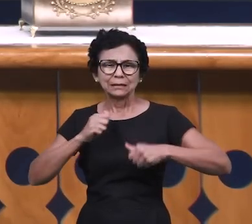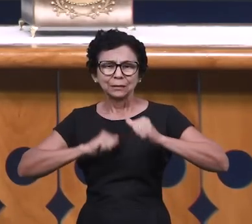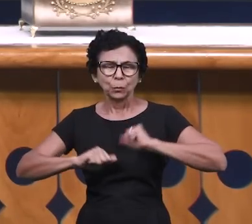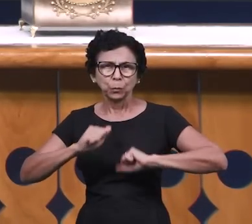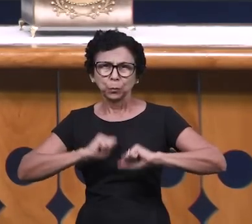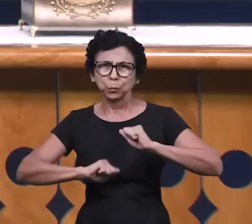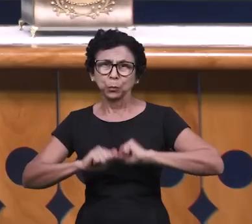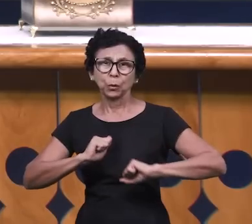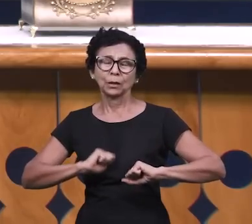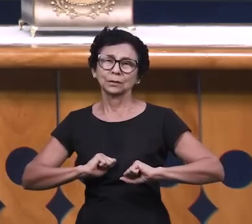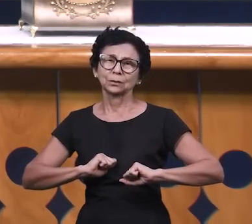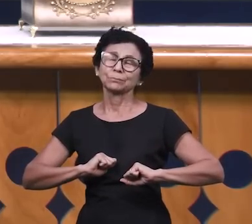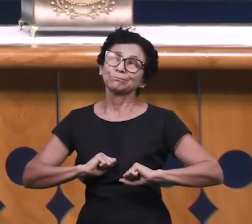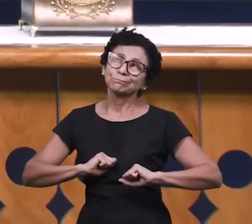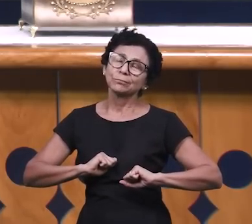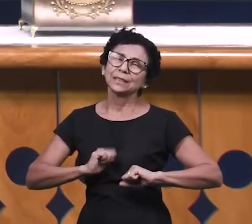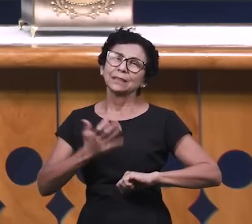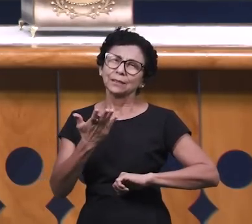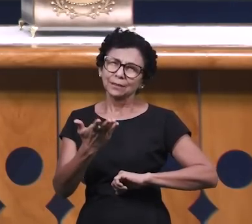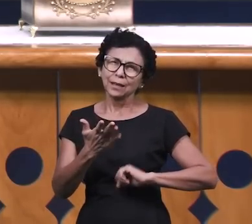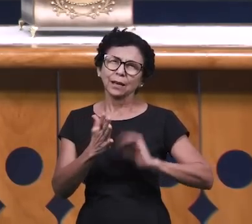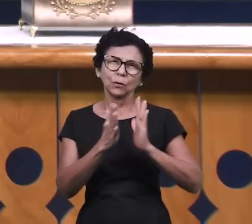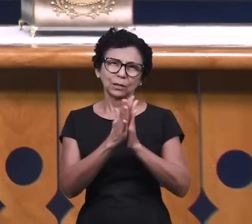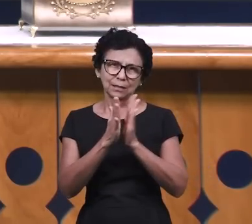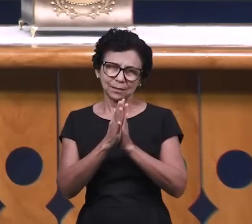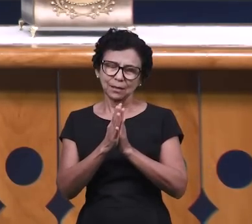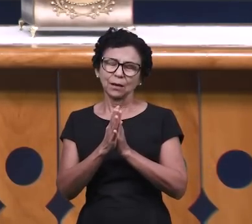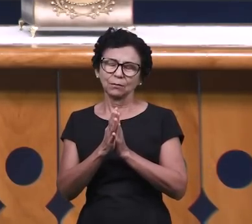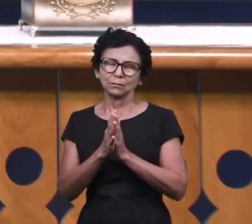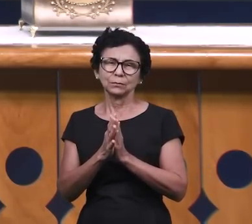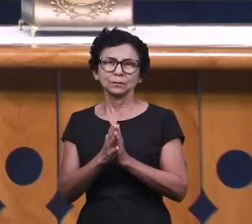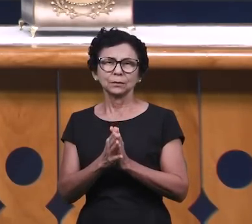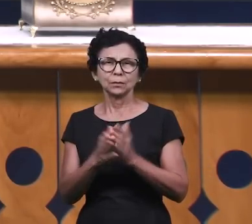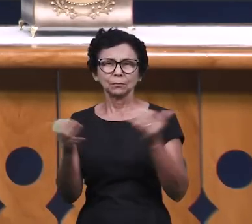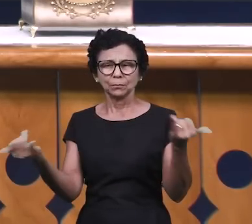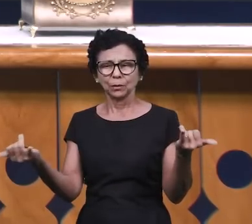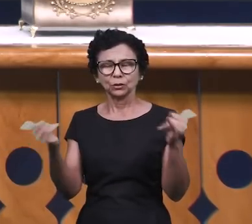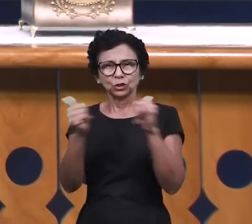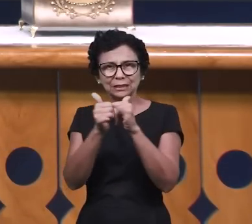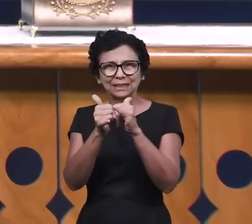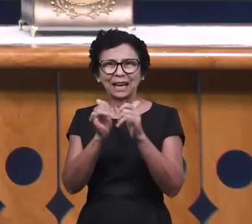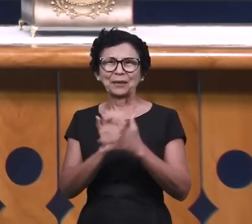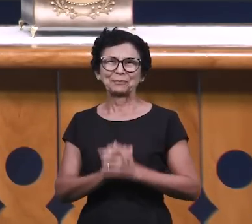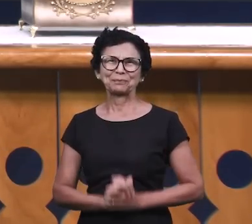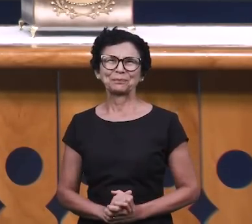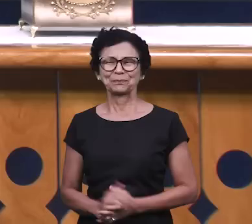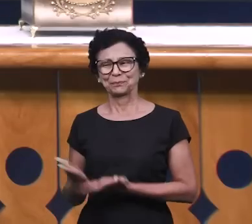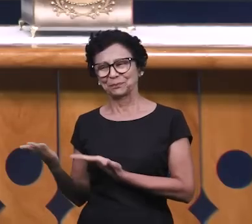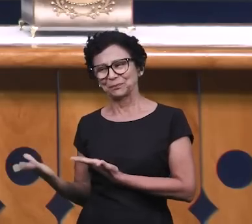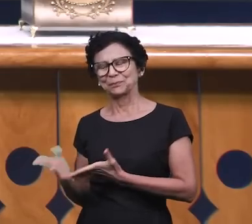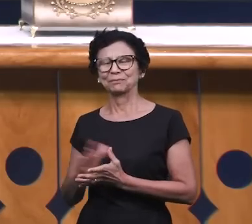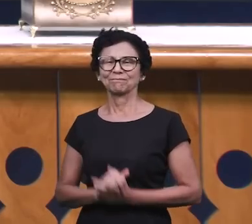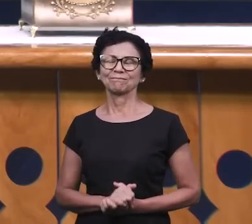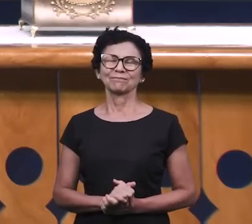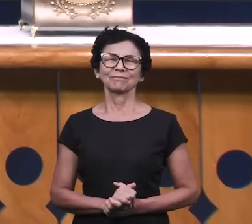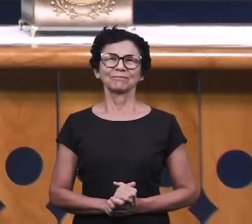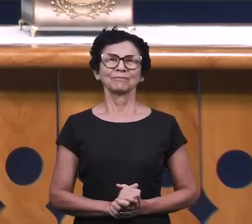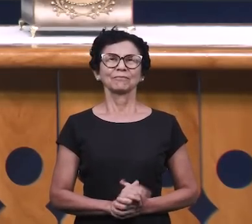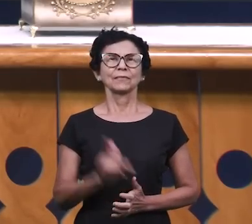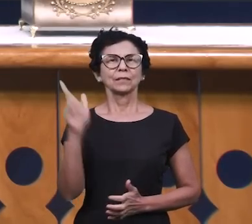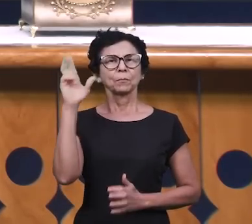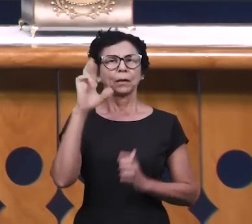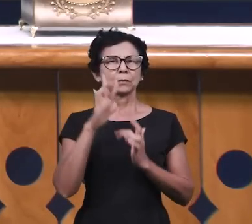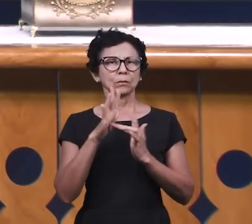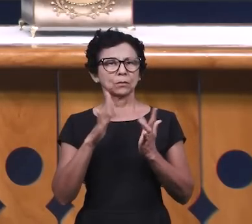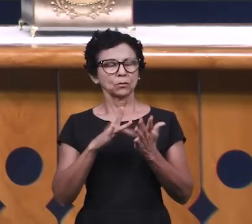Está ansioso? Quer uma assistência? Ligue para o 0800, esse número que está aí na tela.